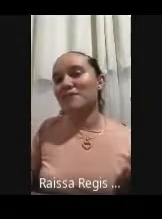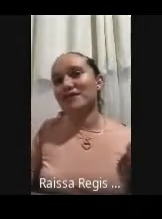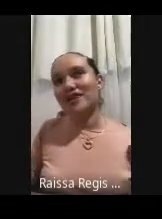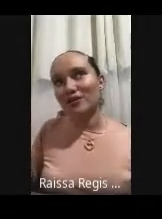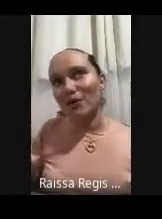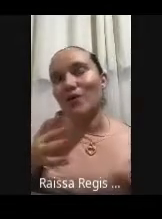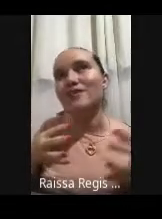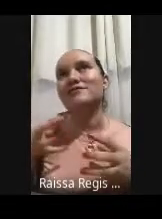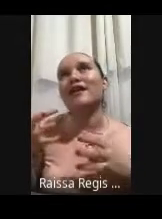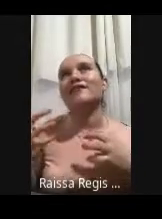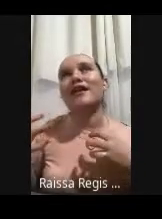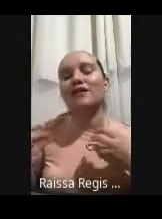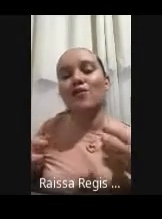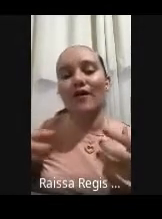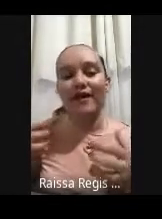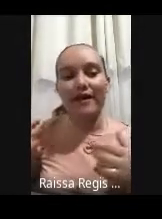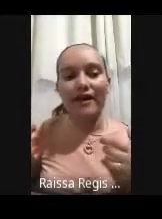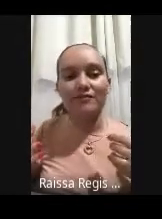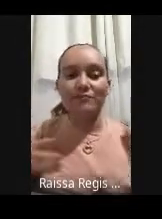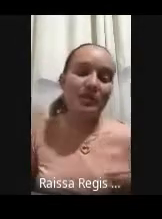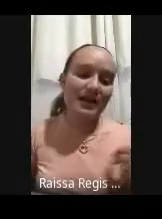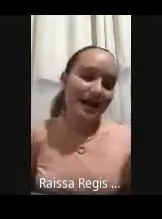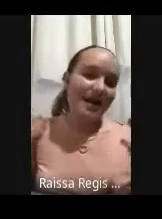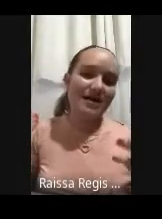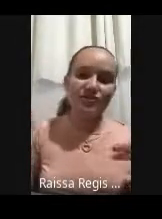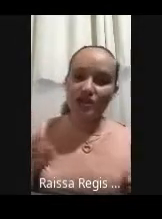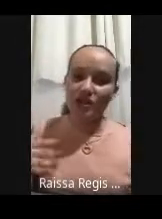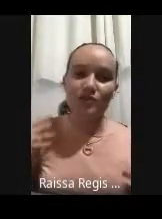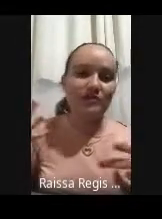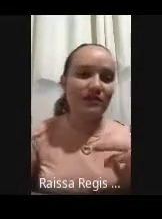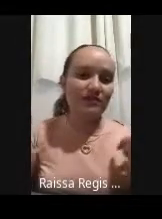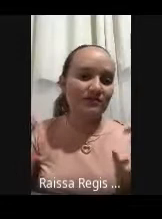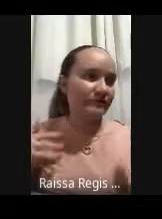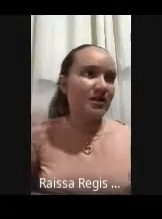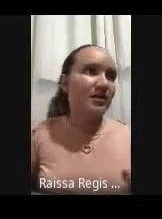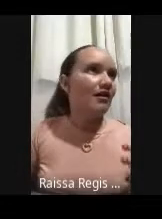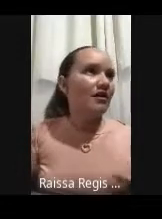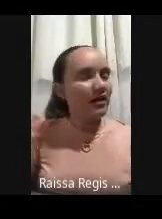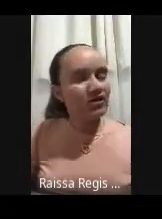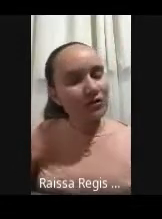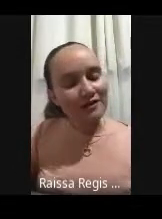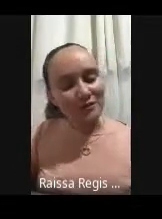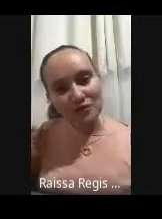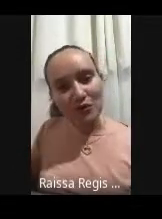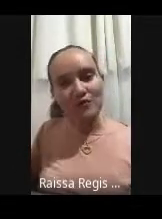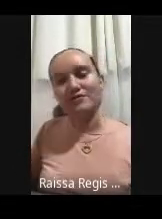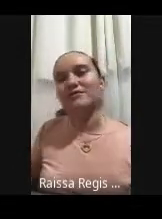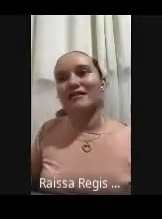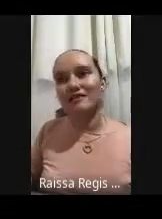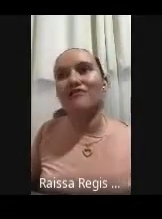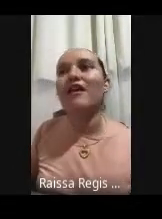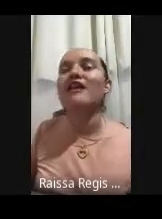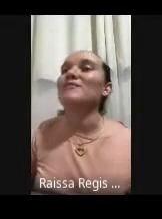que pesquisadores, né, tentam publicar artigos, tentam estimular as pessoas